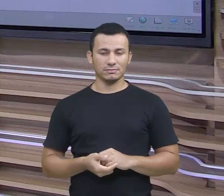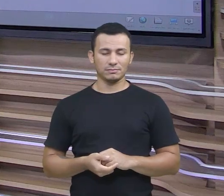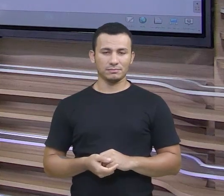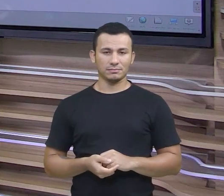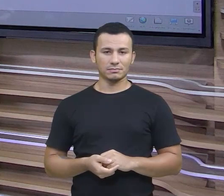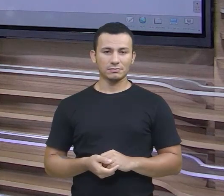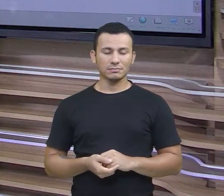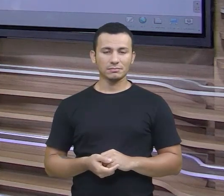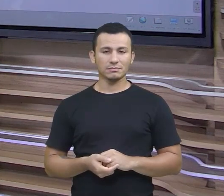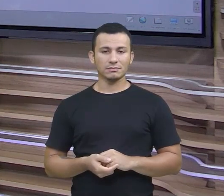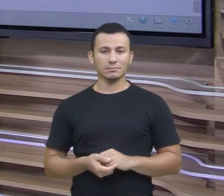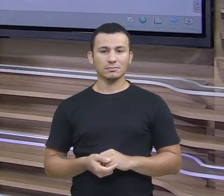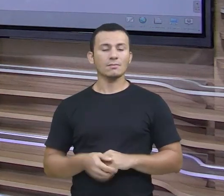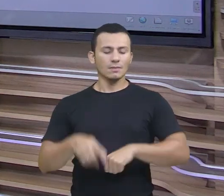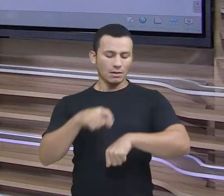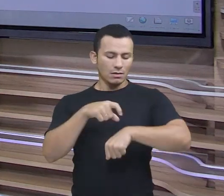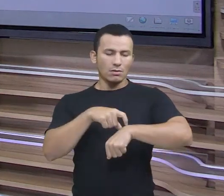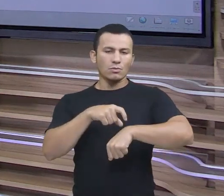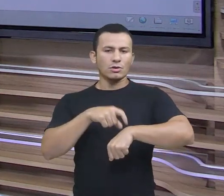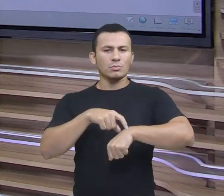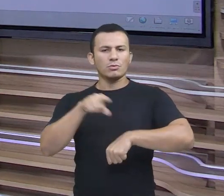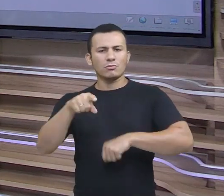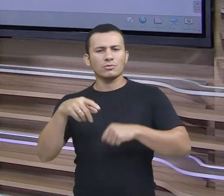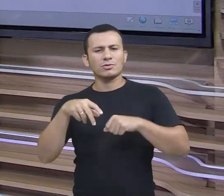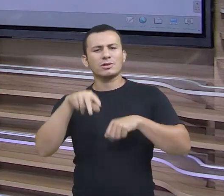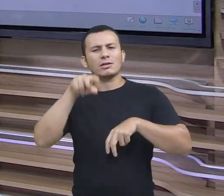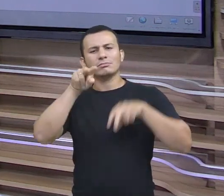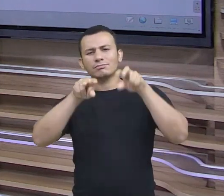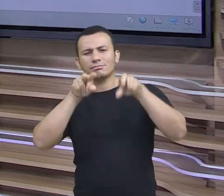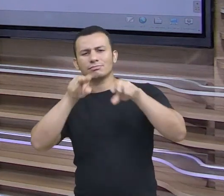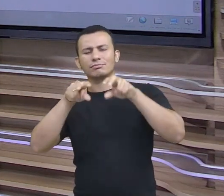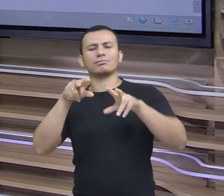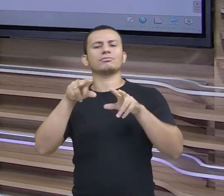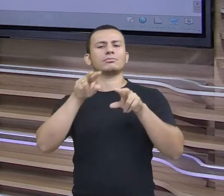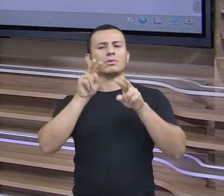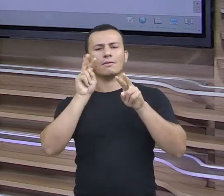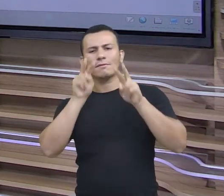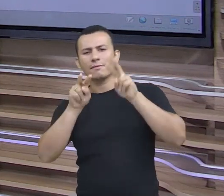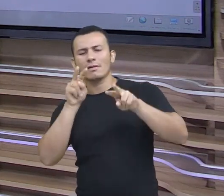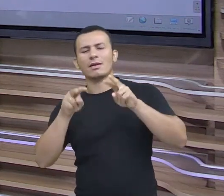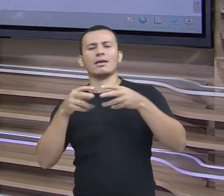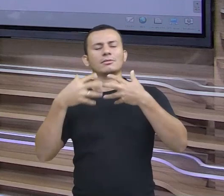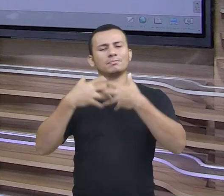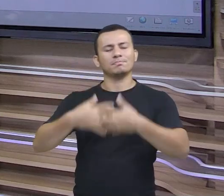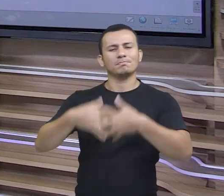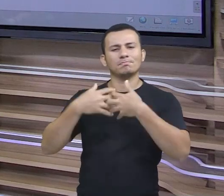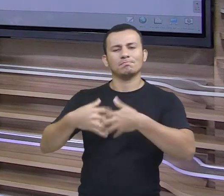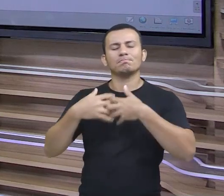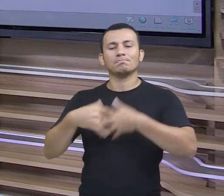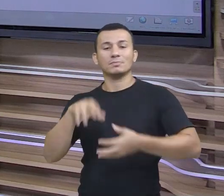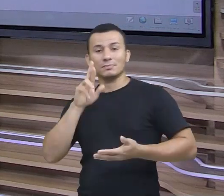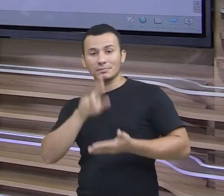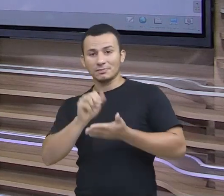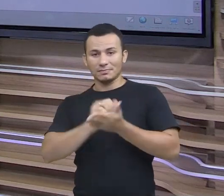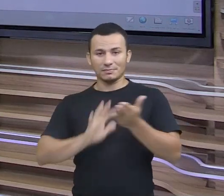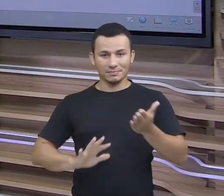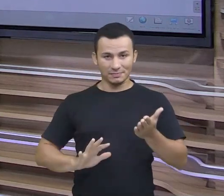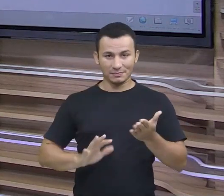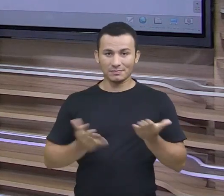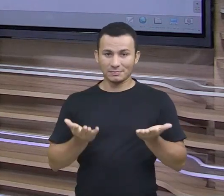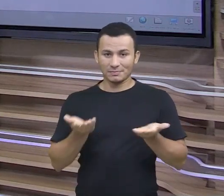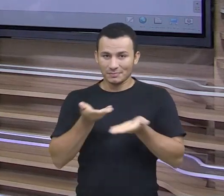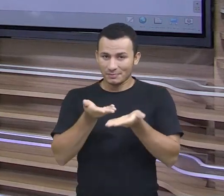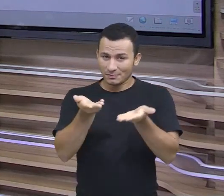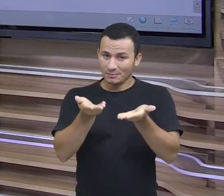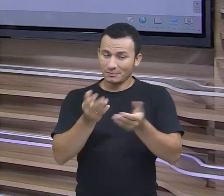Vocês terão agora o tempinho que vocês precisam para responder essas questões. Vamos lá? Agora é